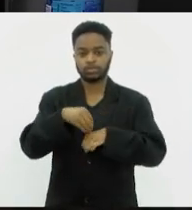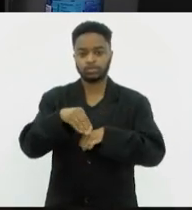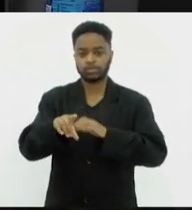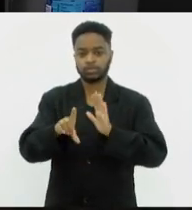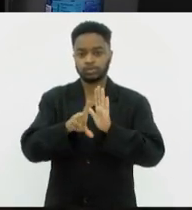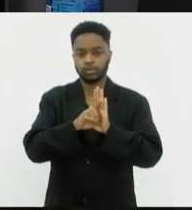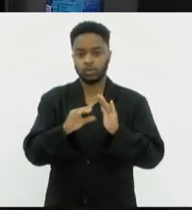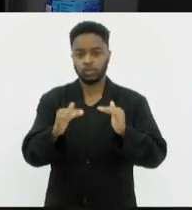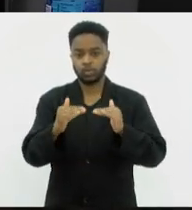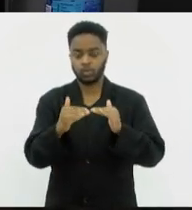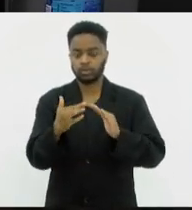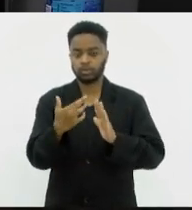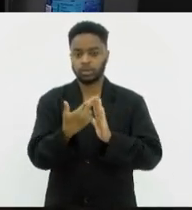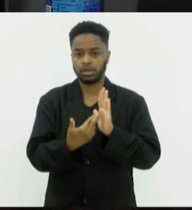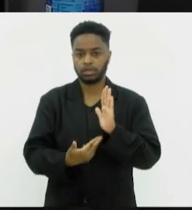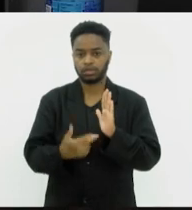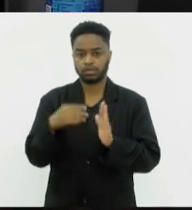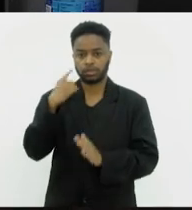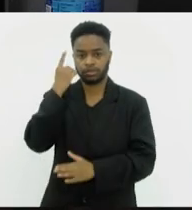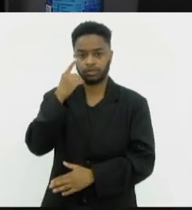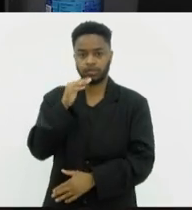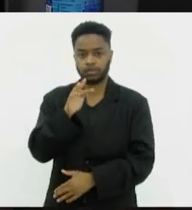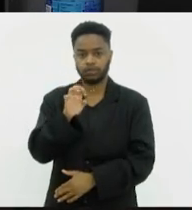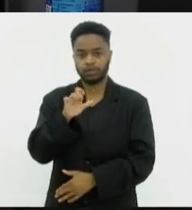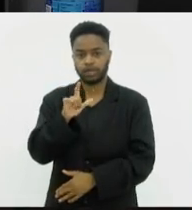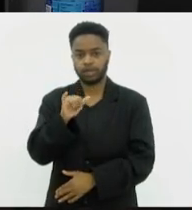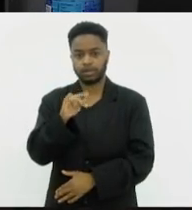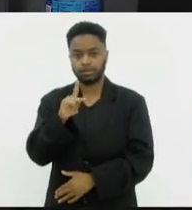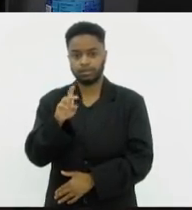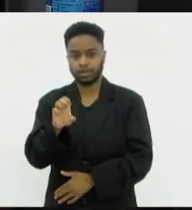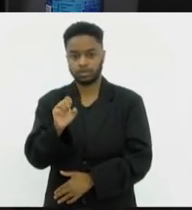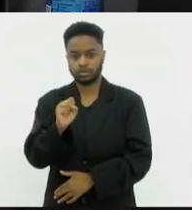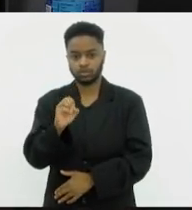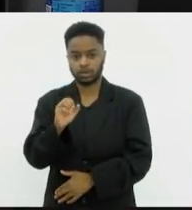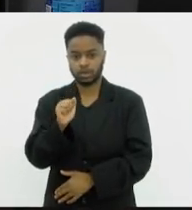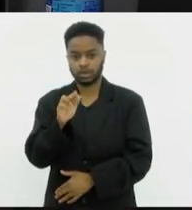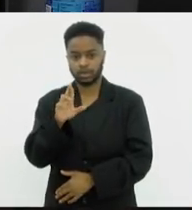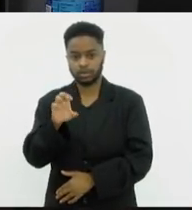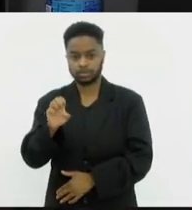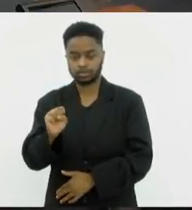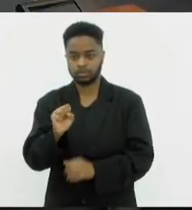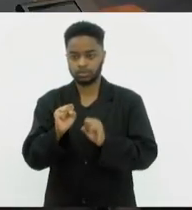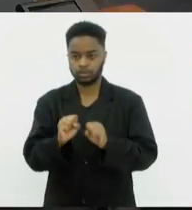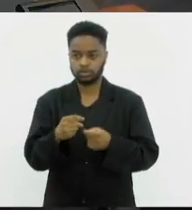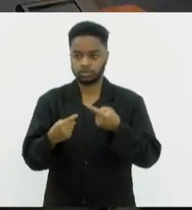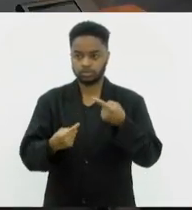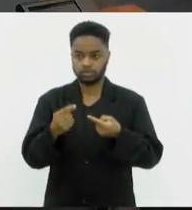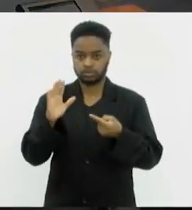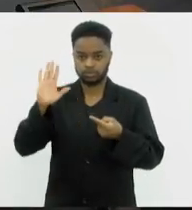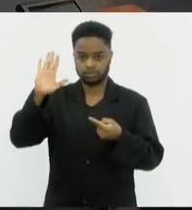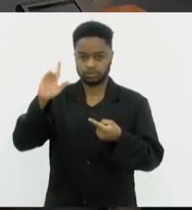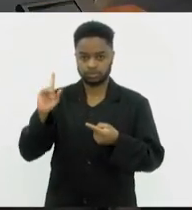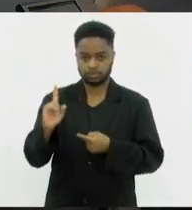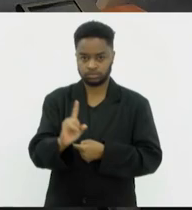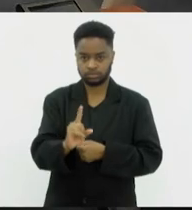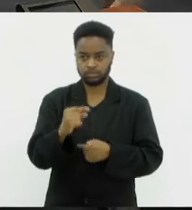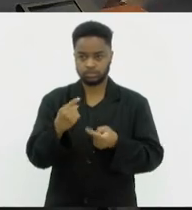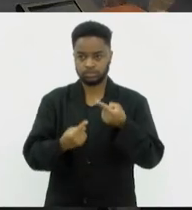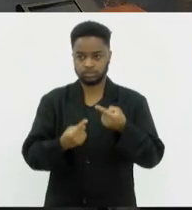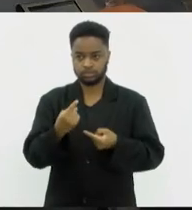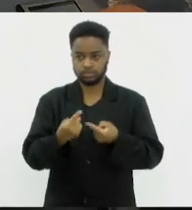favorável. Relator, deputado Felipe Soares. Em discussão, não havendo queira